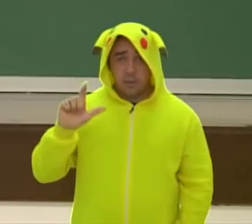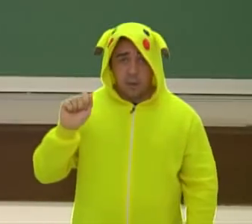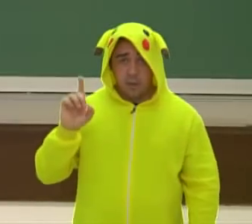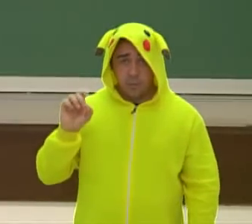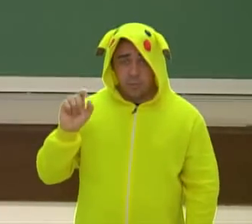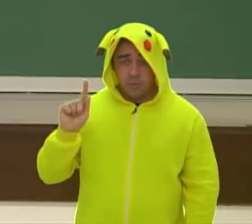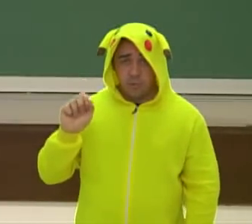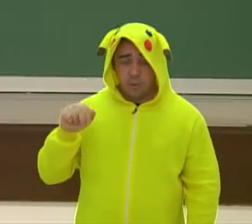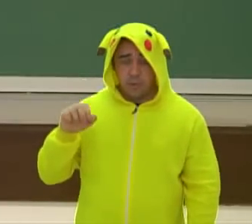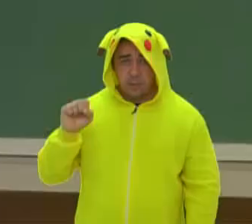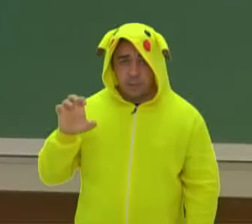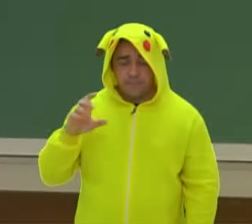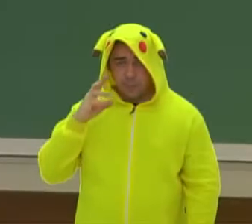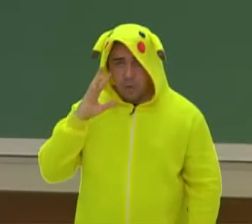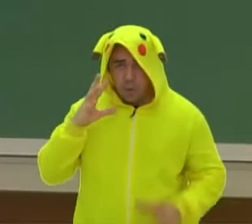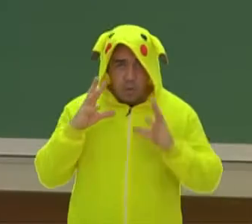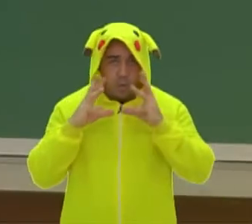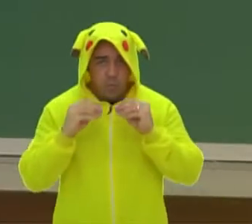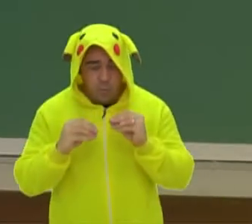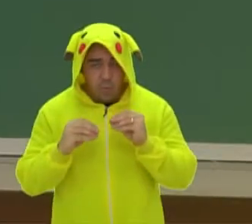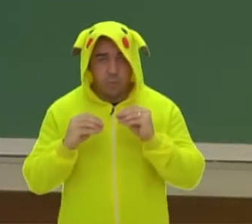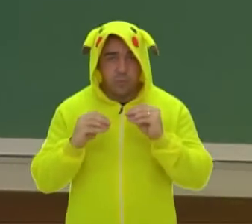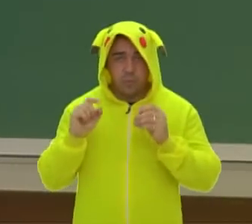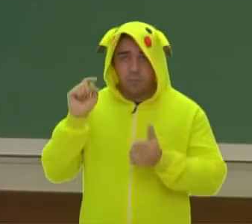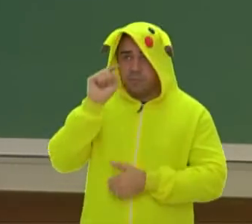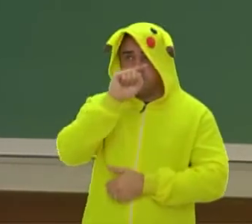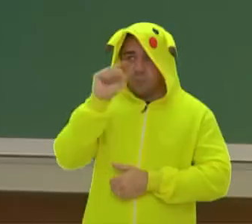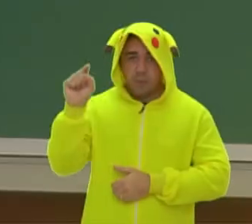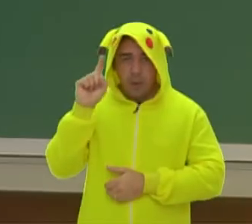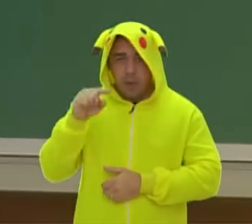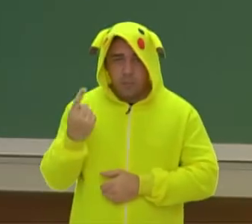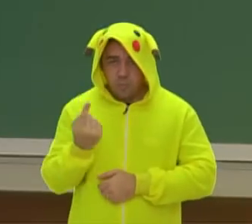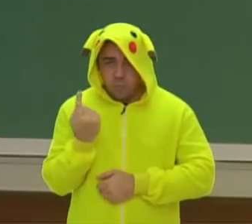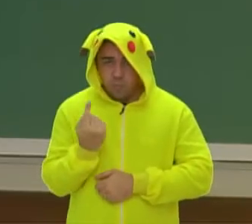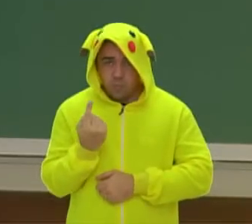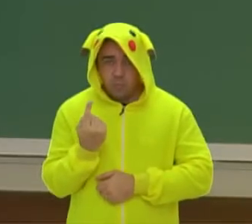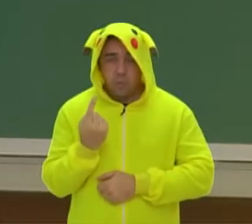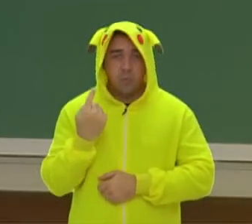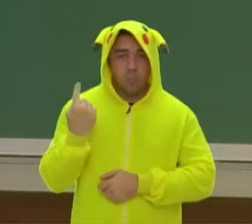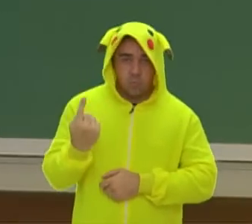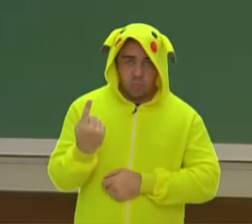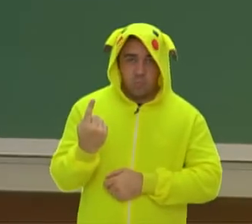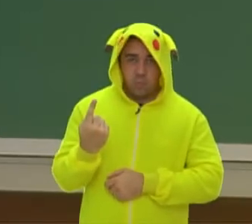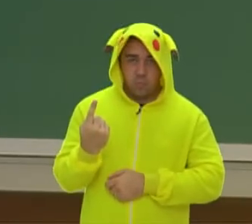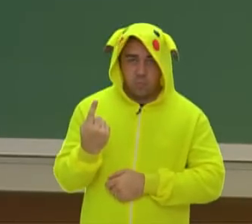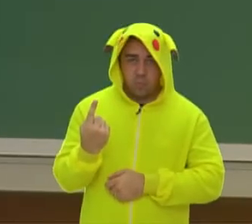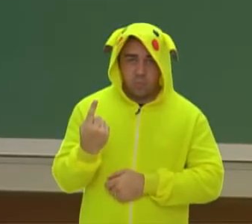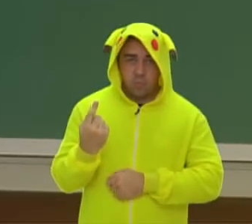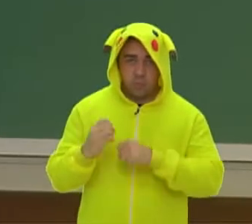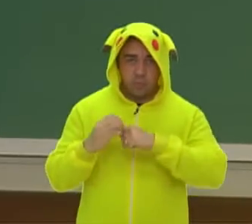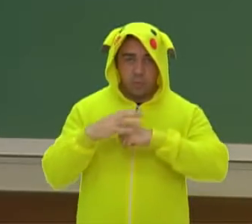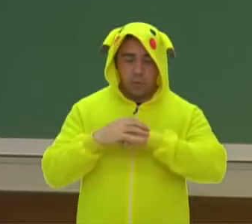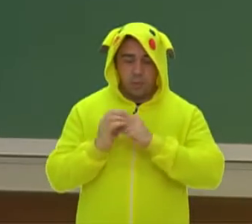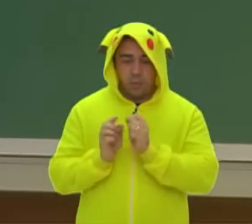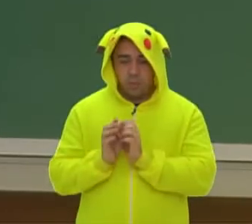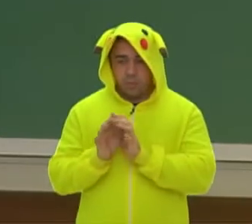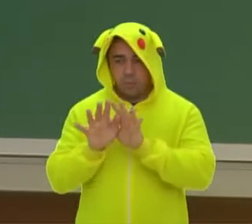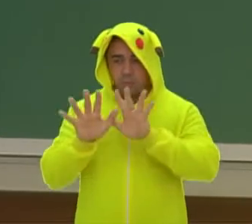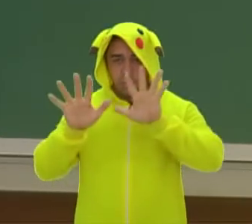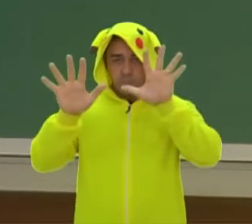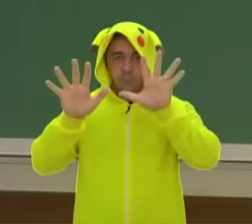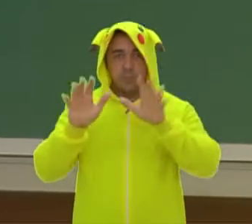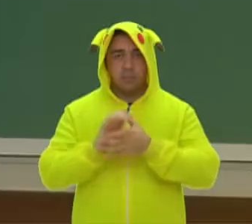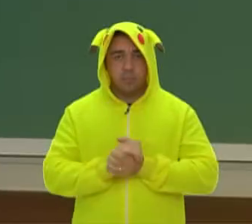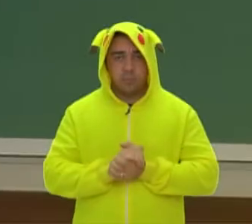lembra. Todos os pokémons da figura descendem do Pokémon 1, então tá aqui o nosso Pokémon 1. Todos os outros aqui descendem